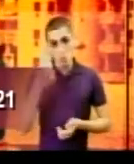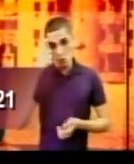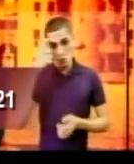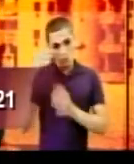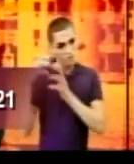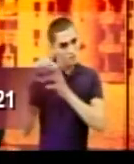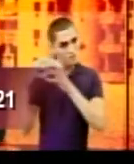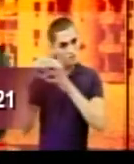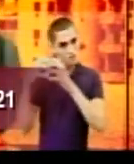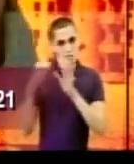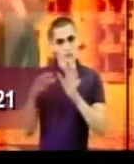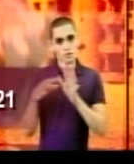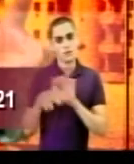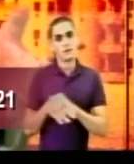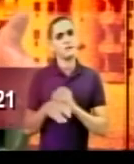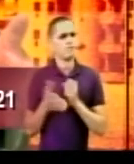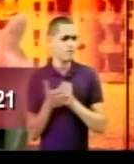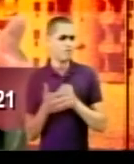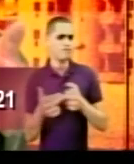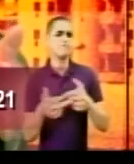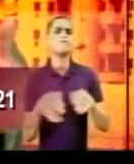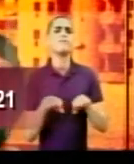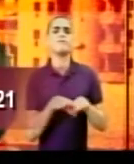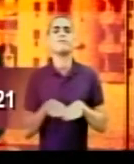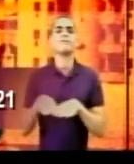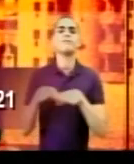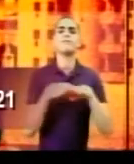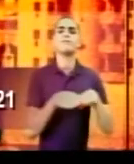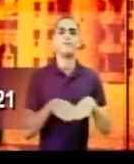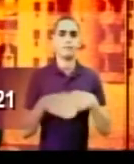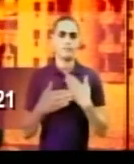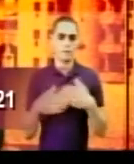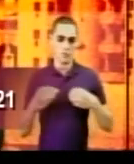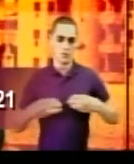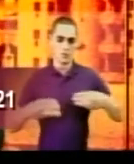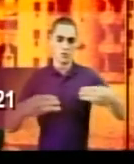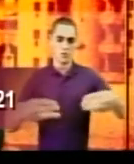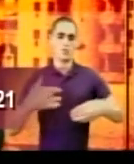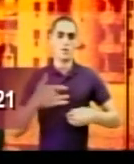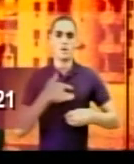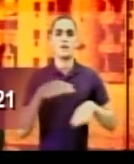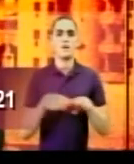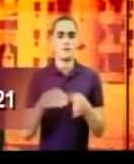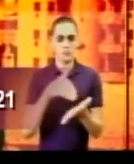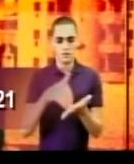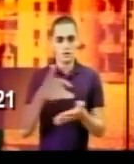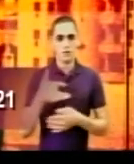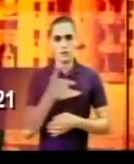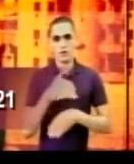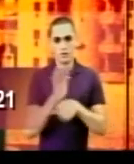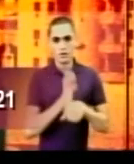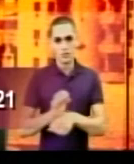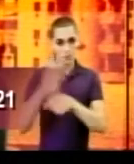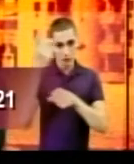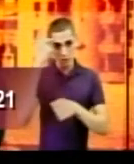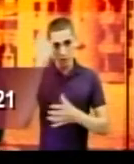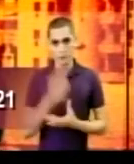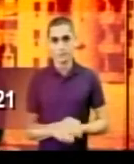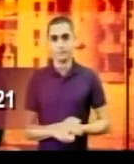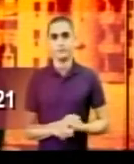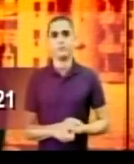pensamento comum, inclusive do Ministério da Saúde e da Secretaria do Estado de São Paulo, de